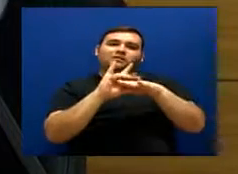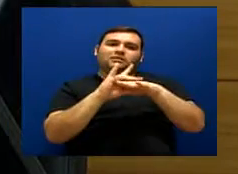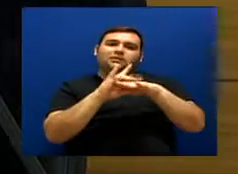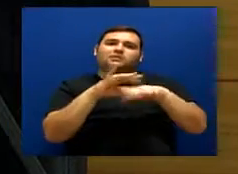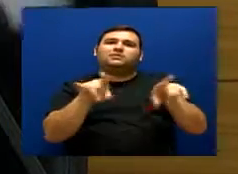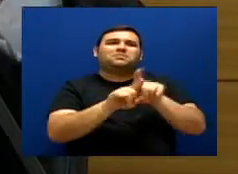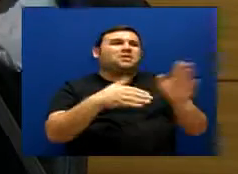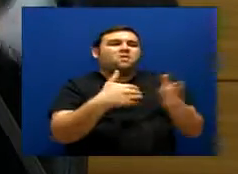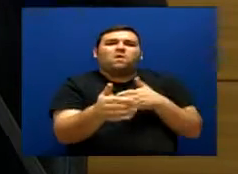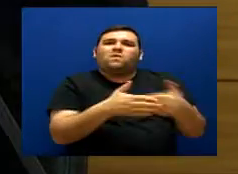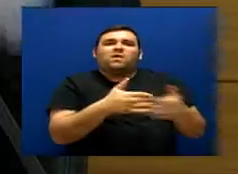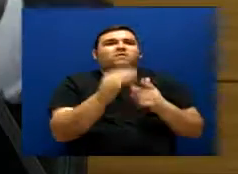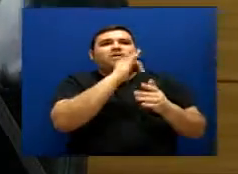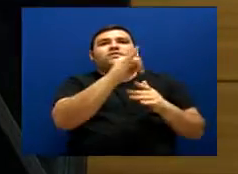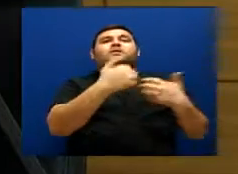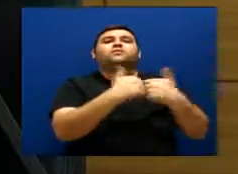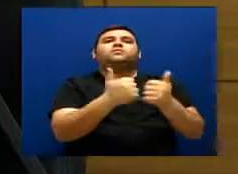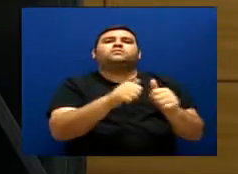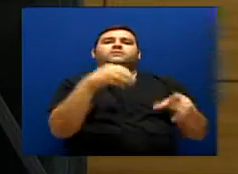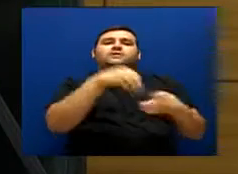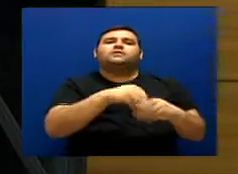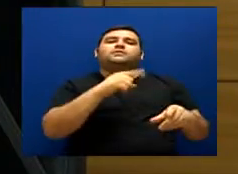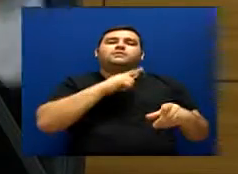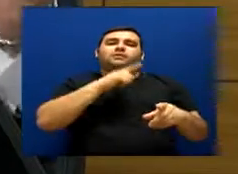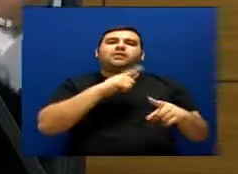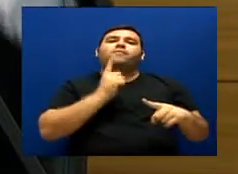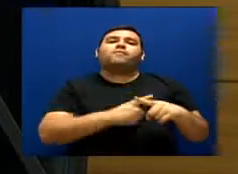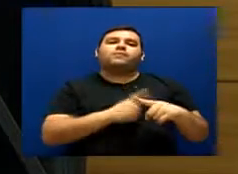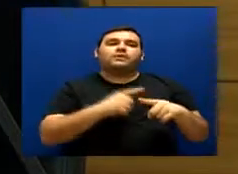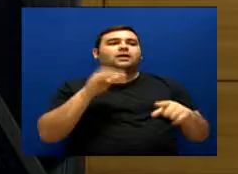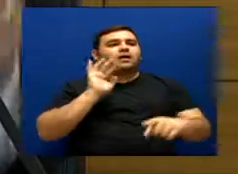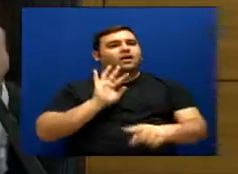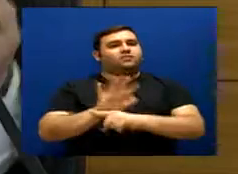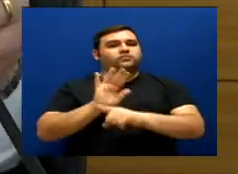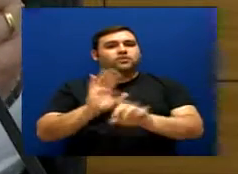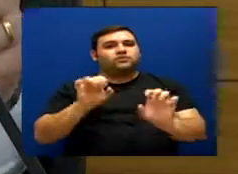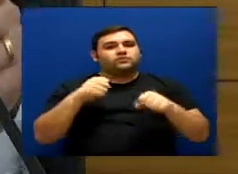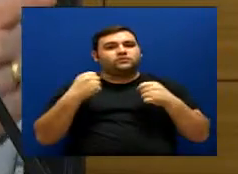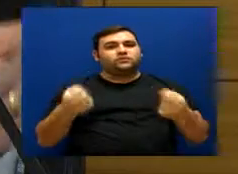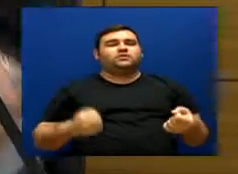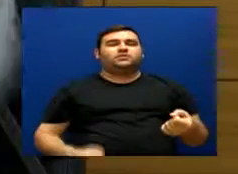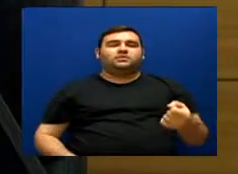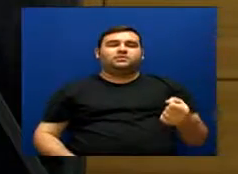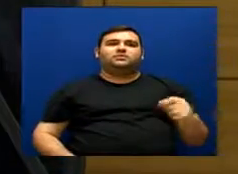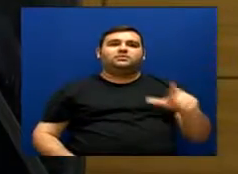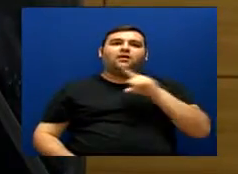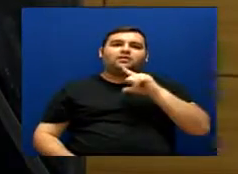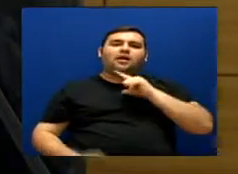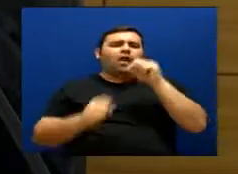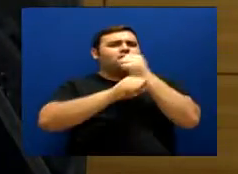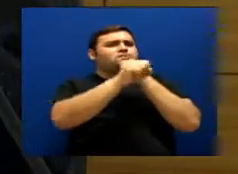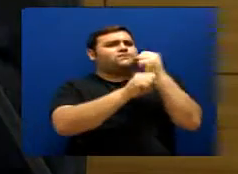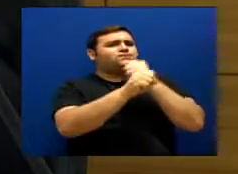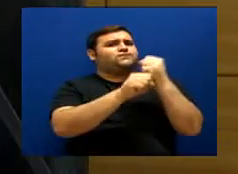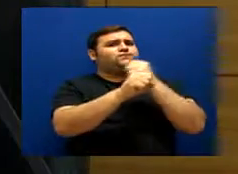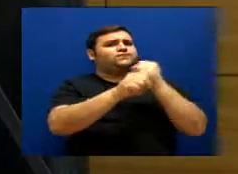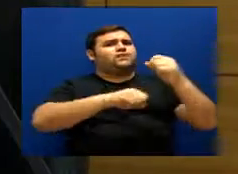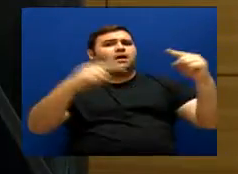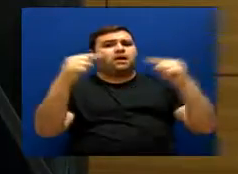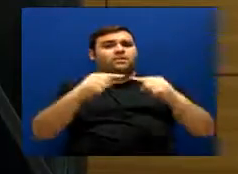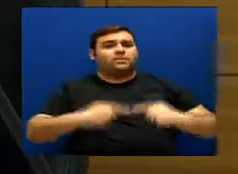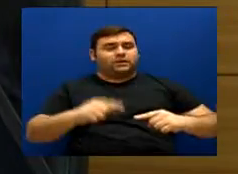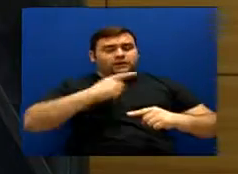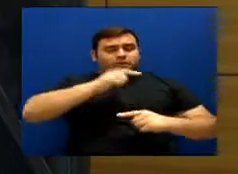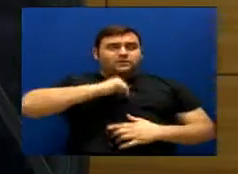informar a linha que está acontecendo o assédio. Então, para contribuir com a luta de Vossa Excelência, vereadora Yara, que é de muitos anos nessa questão, a